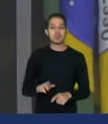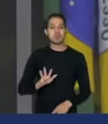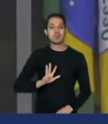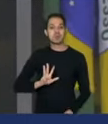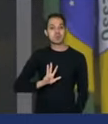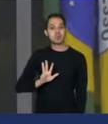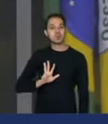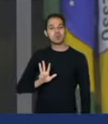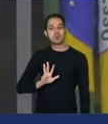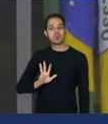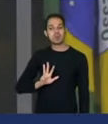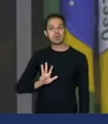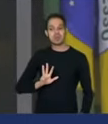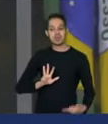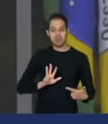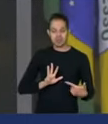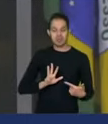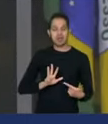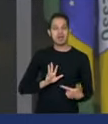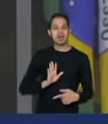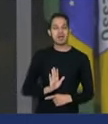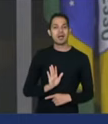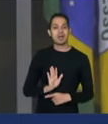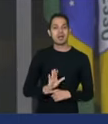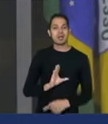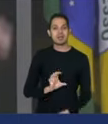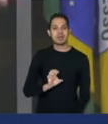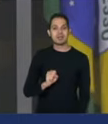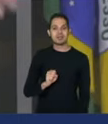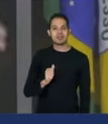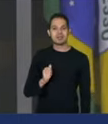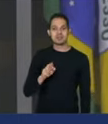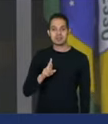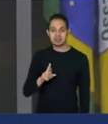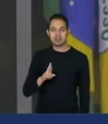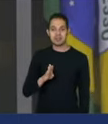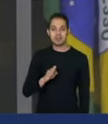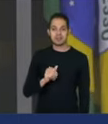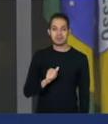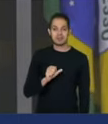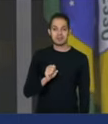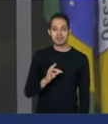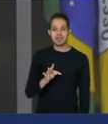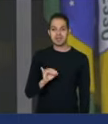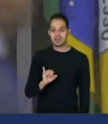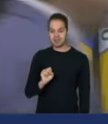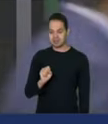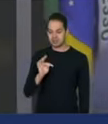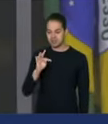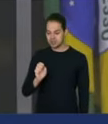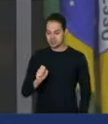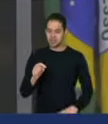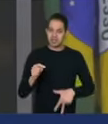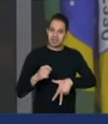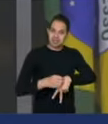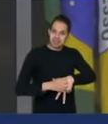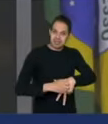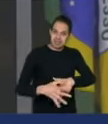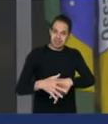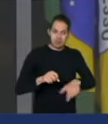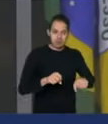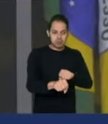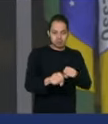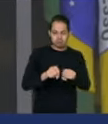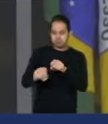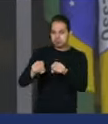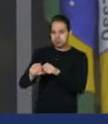deu refúgio a César Batiste, um terrorista que assassinou diversas pessoas na